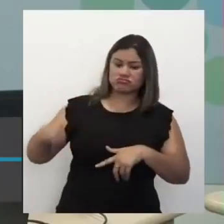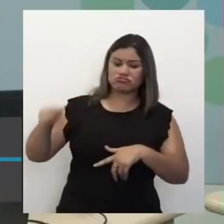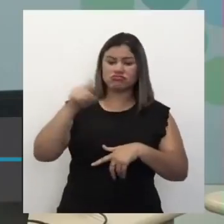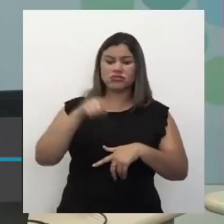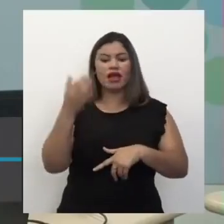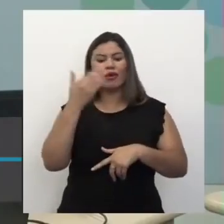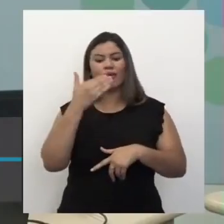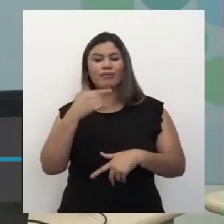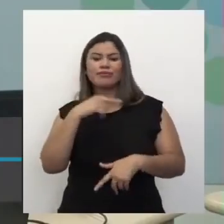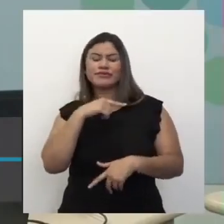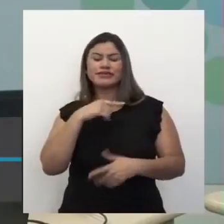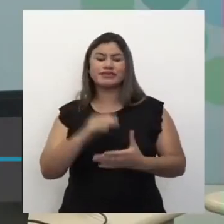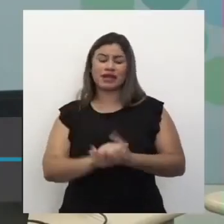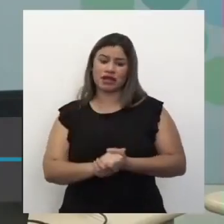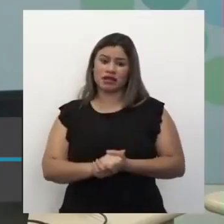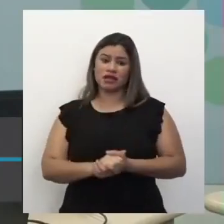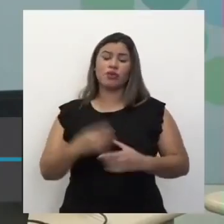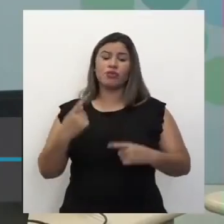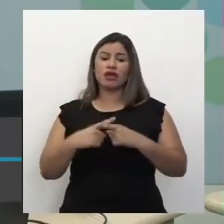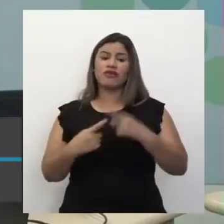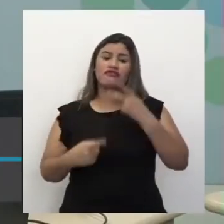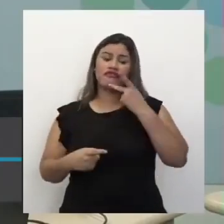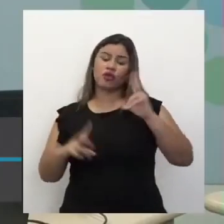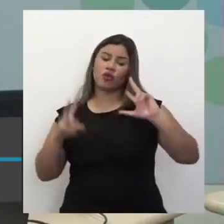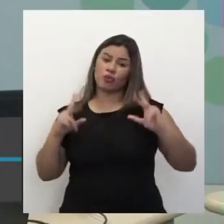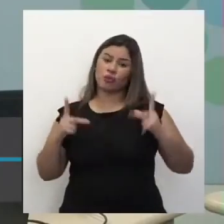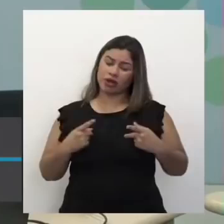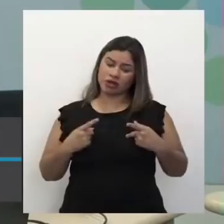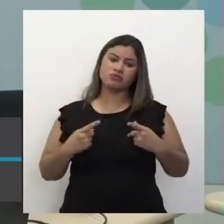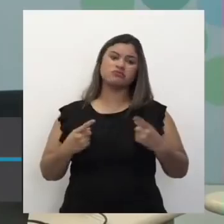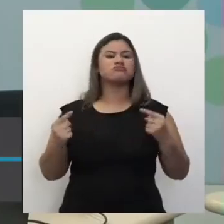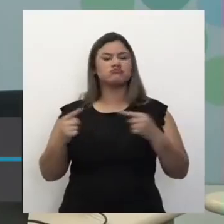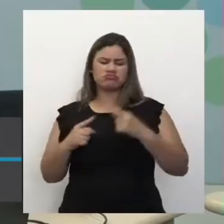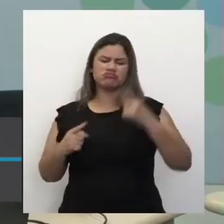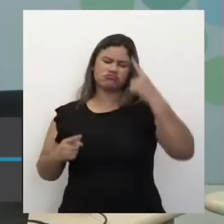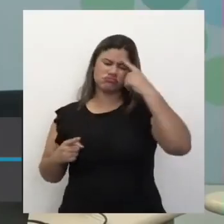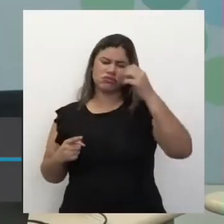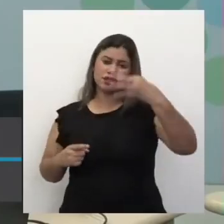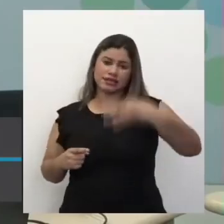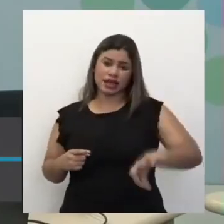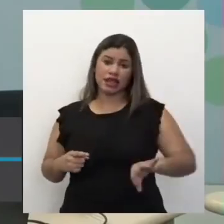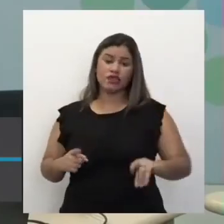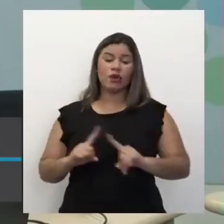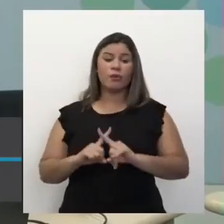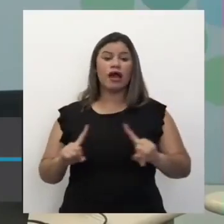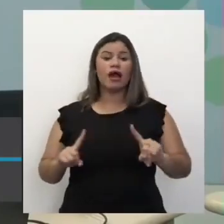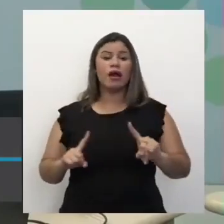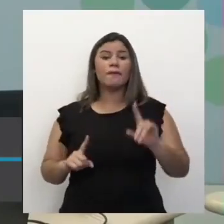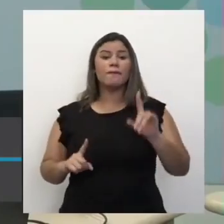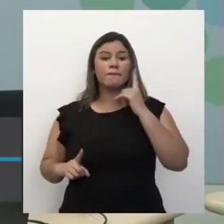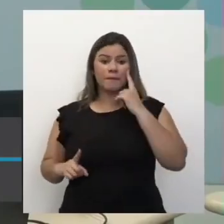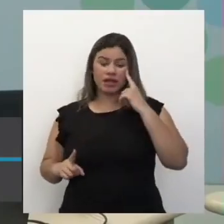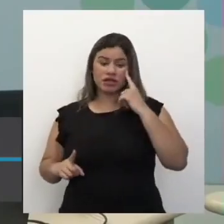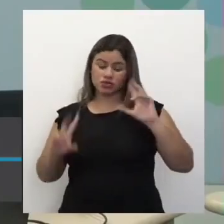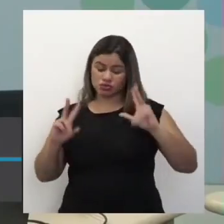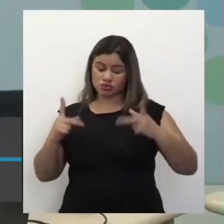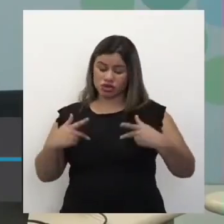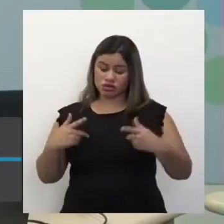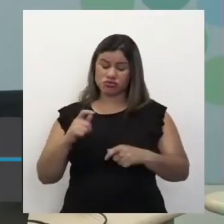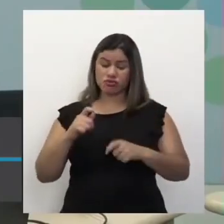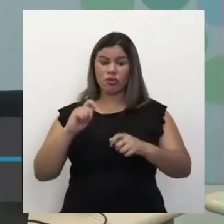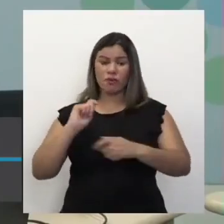né? Porque a gente falou aqui do ser humano, e essa foi a minha ideia mesmo. Pô, quem vivia na pesca ali, né? E tem toda